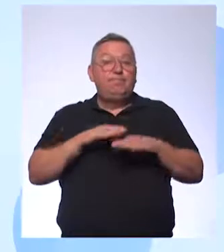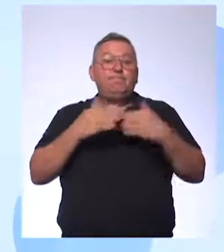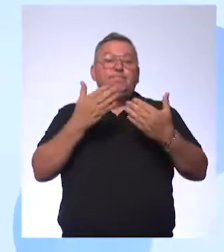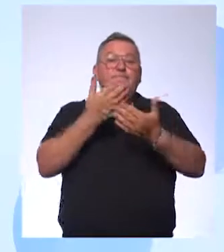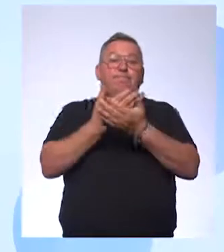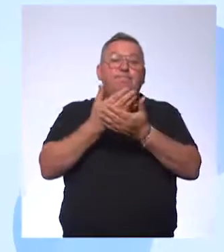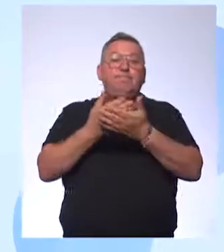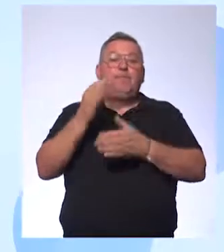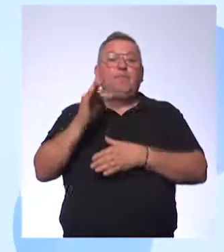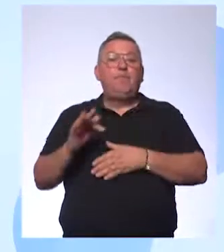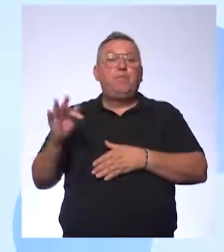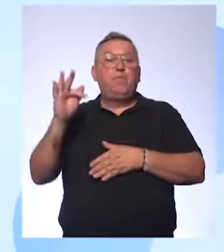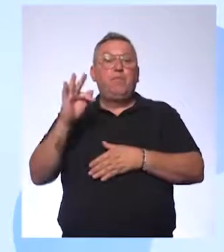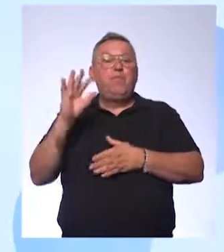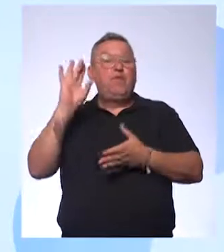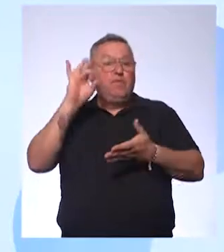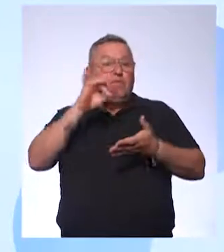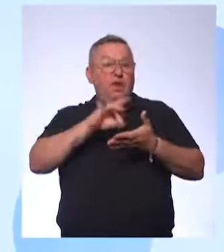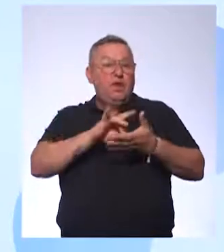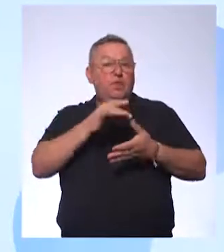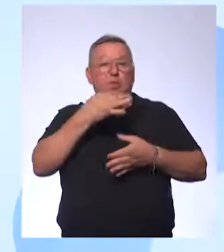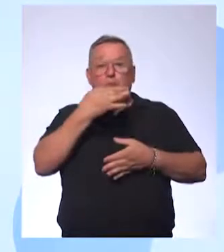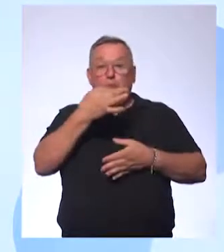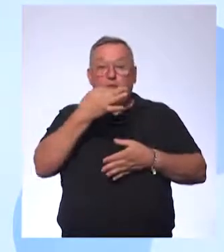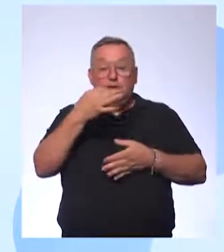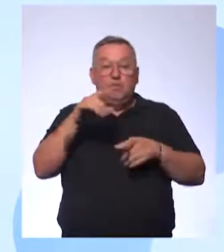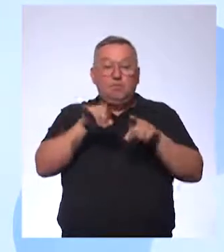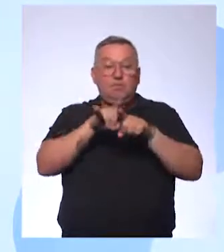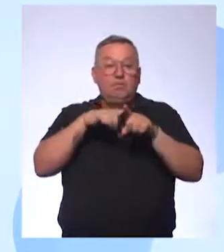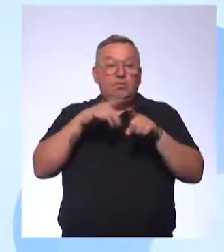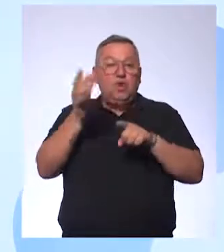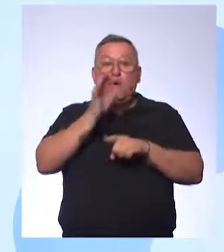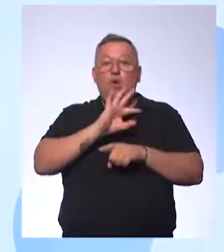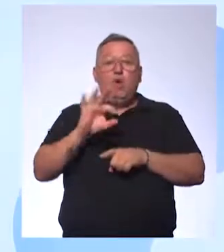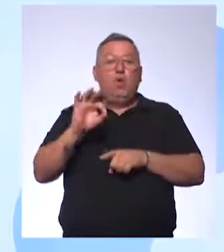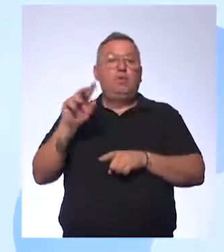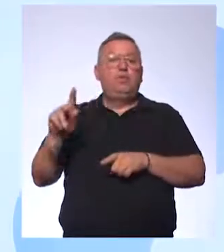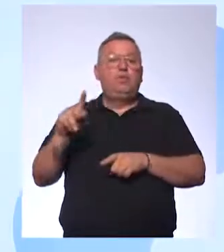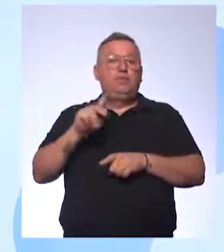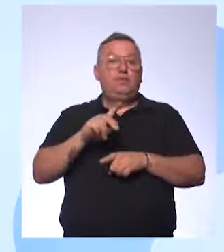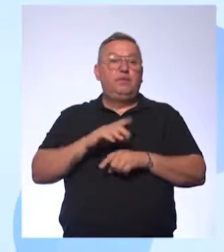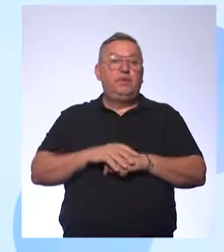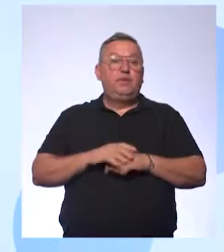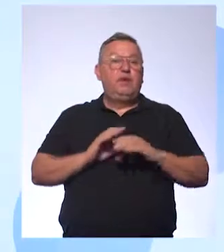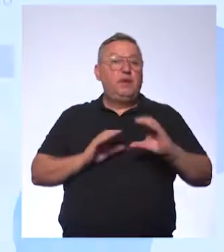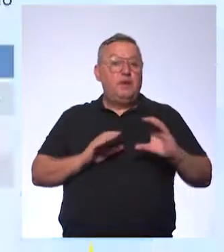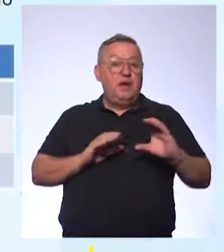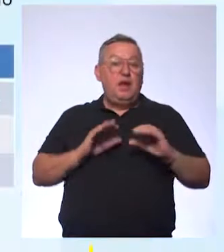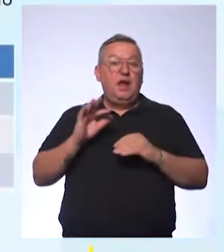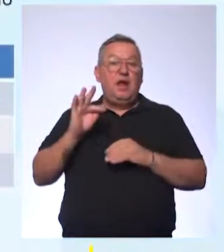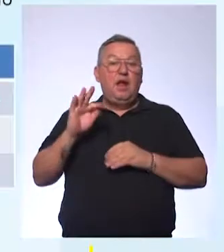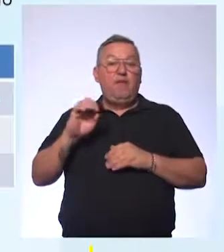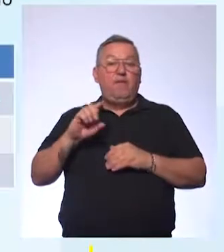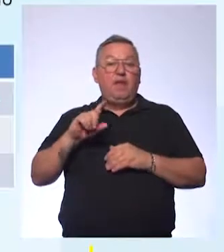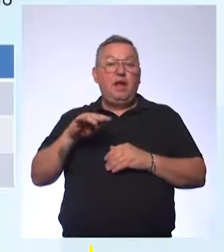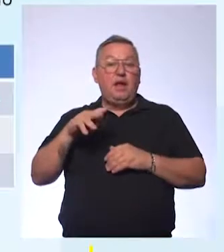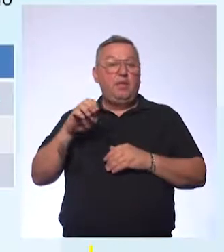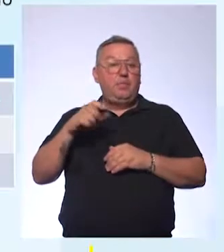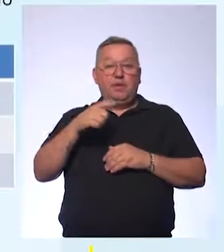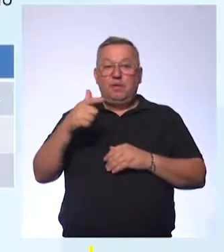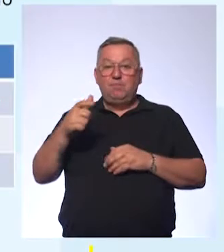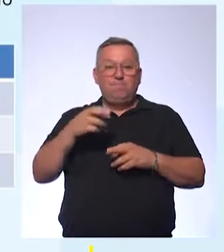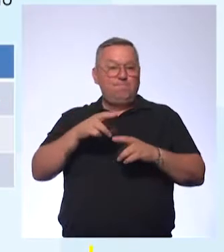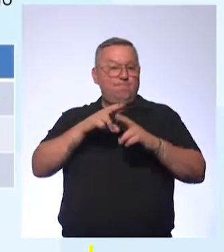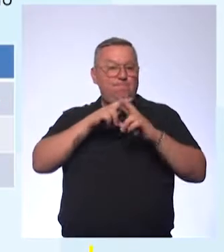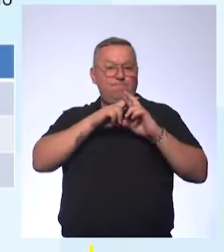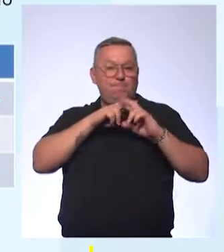na universidade é o fato, e a opinião acaba sendo o excelente professor. E a C, Felipe não tem muita